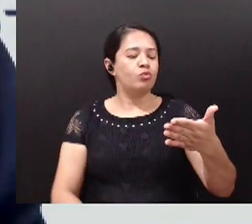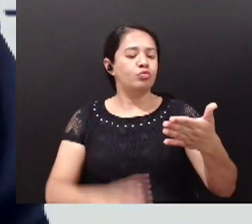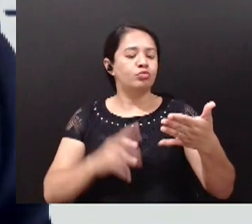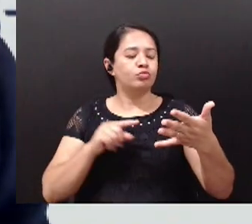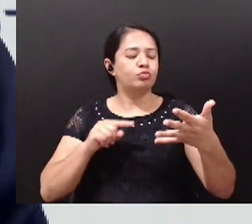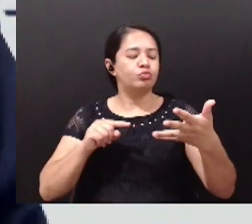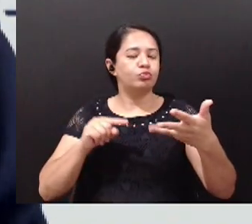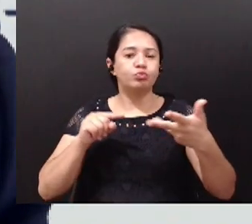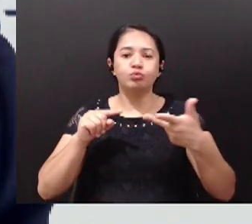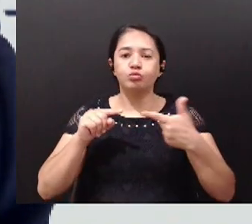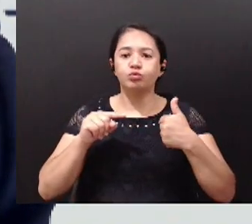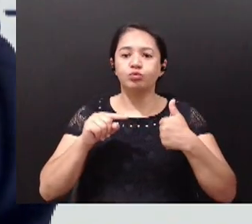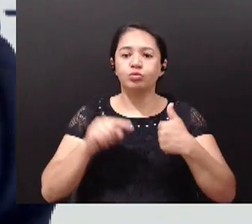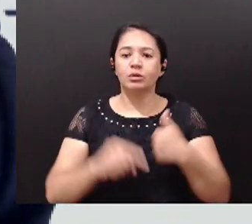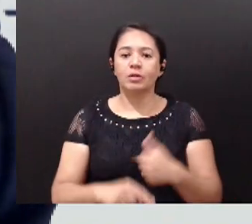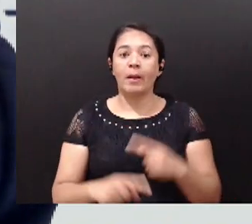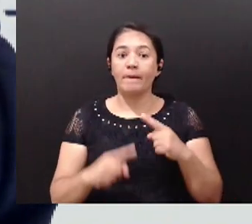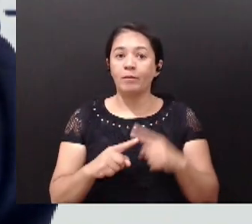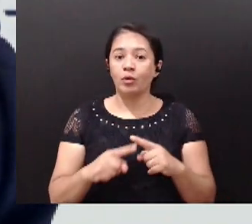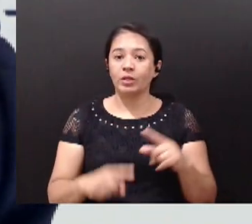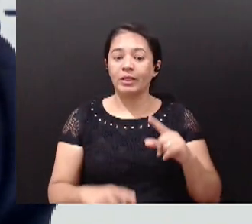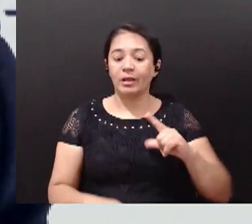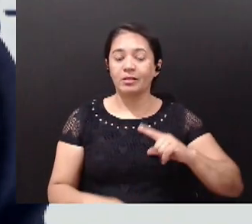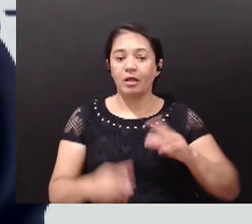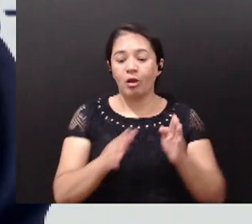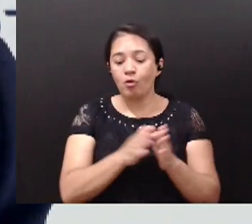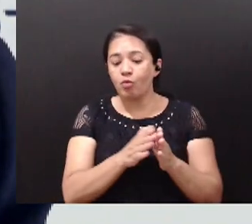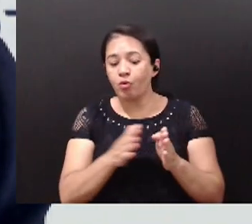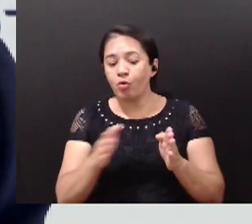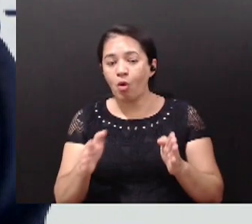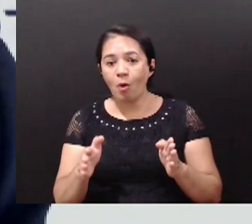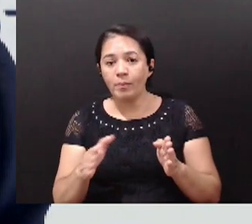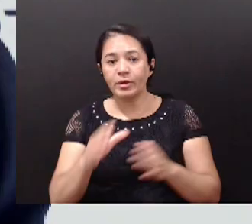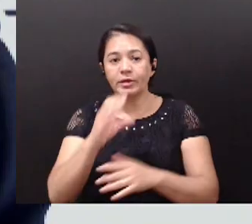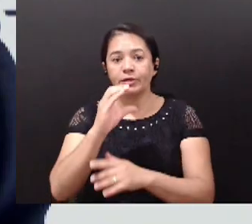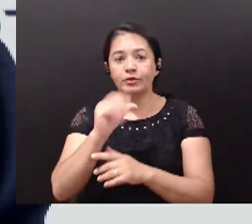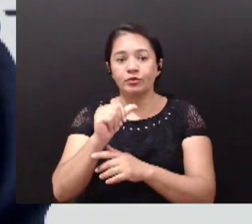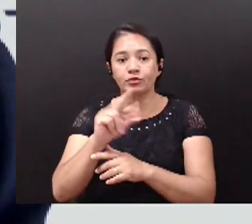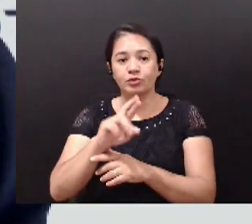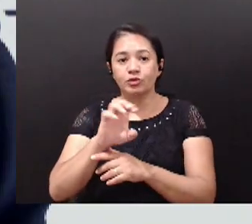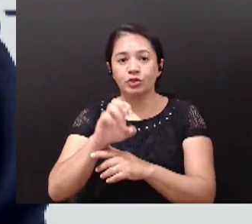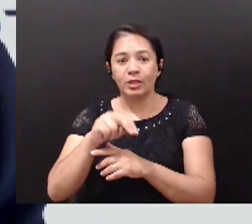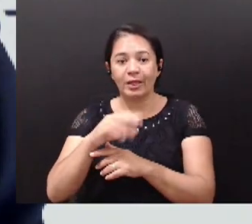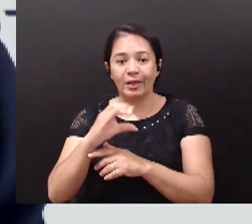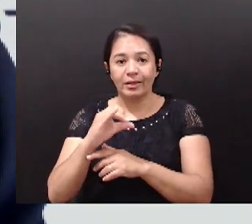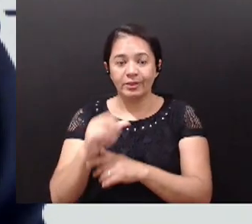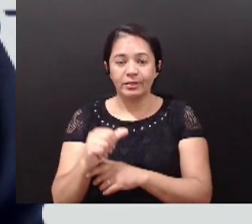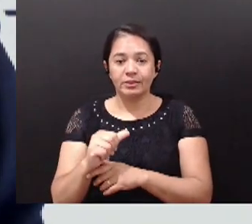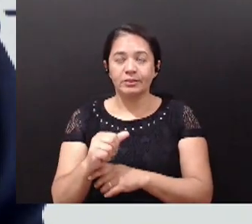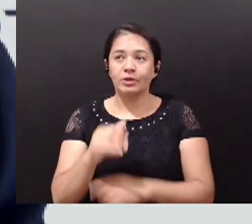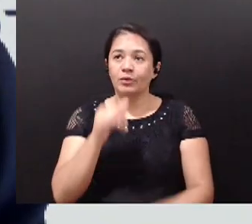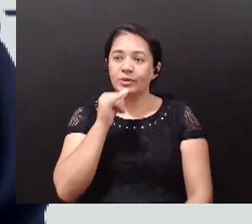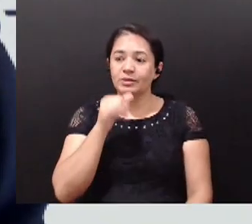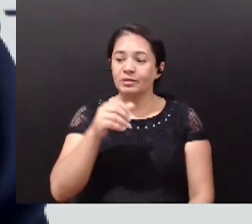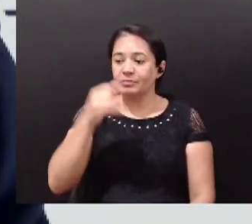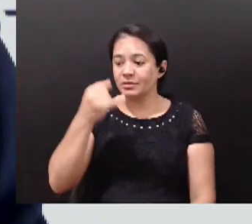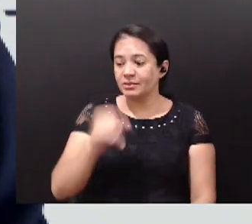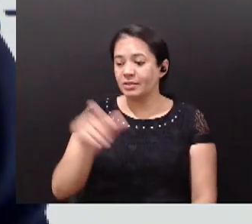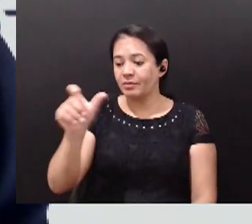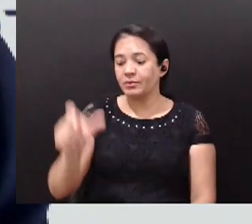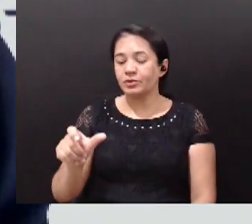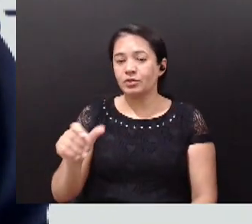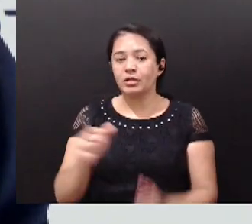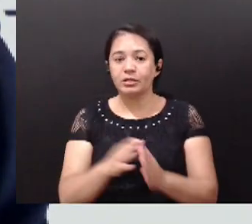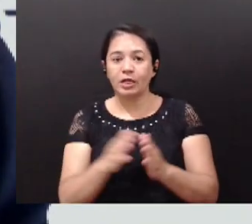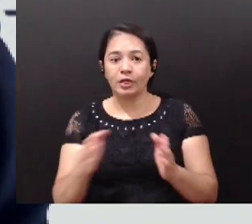quê? Existe o período de carência. Se por um acaso o usuário do plano está em período de carência,